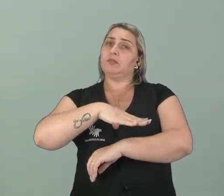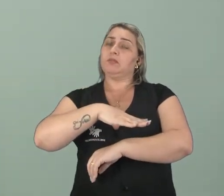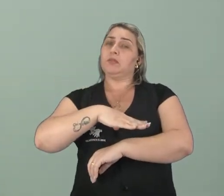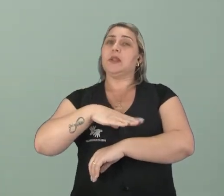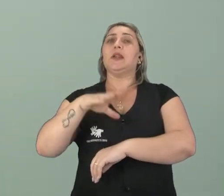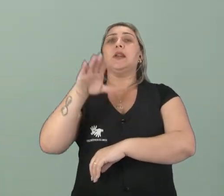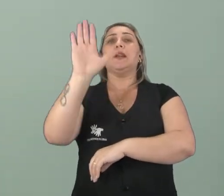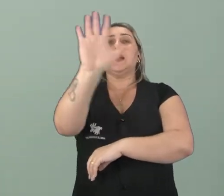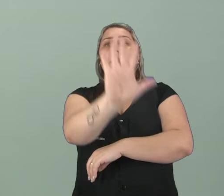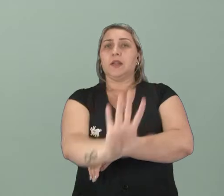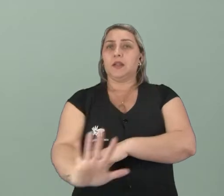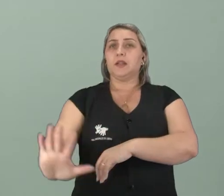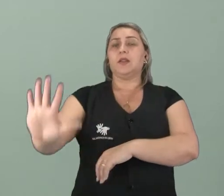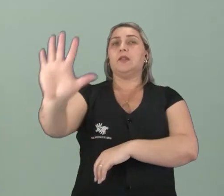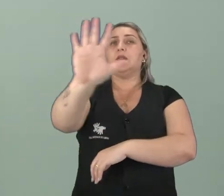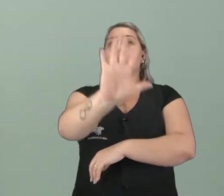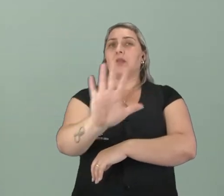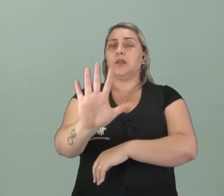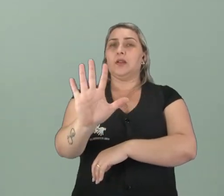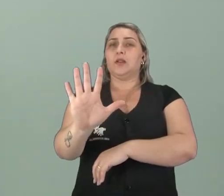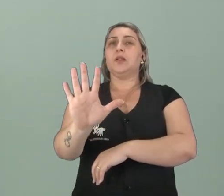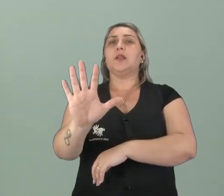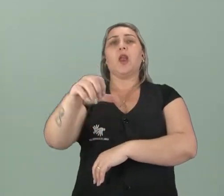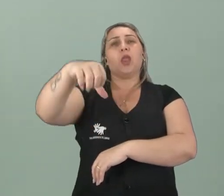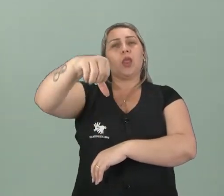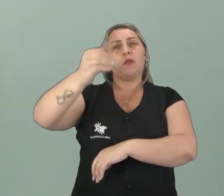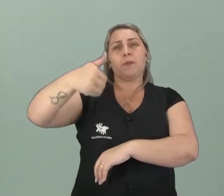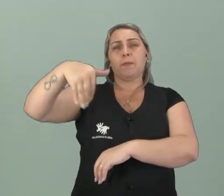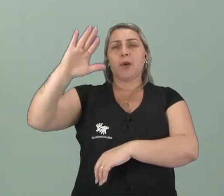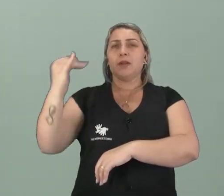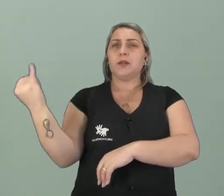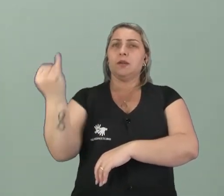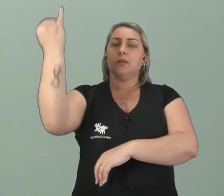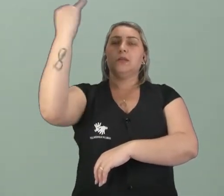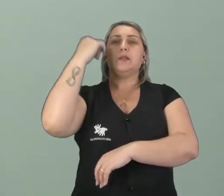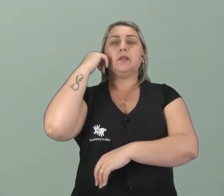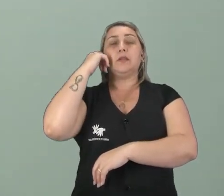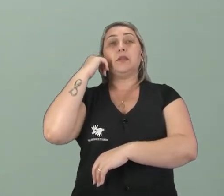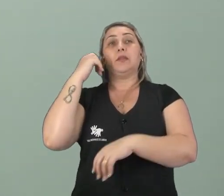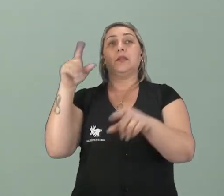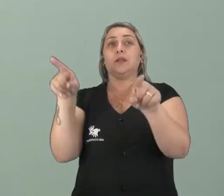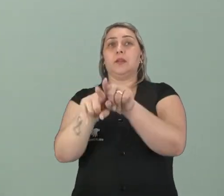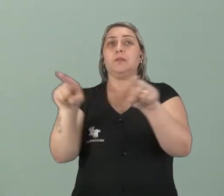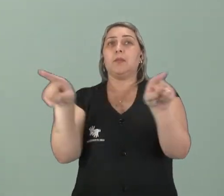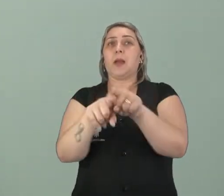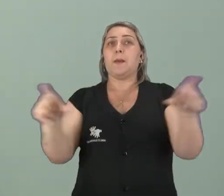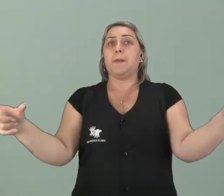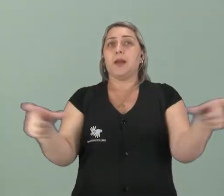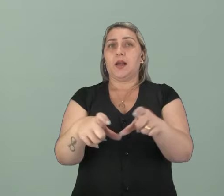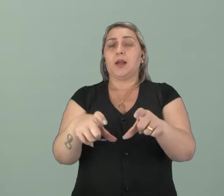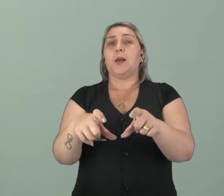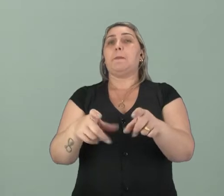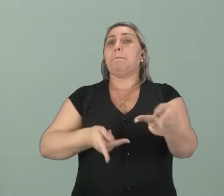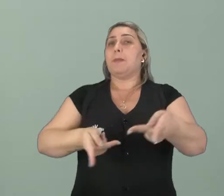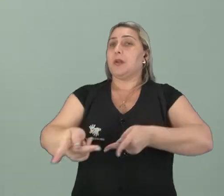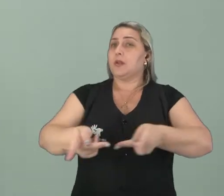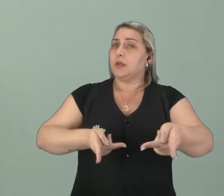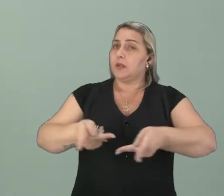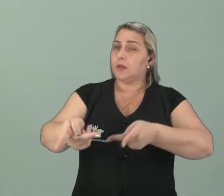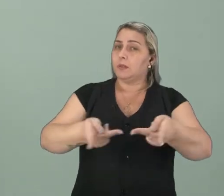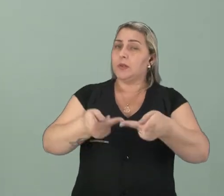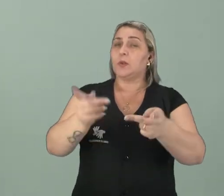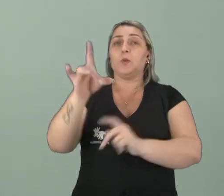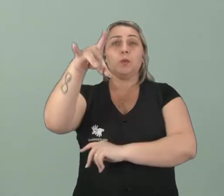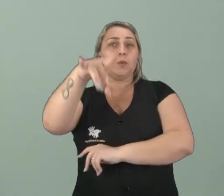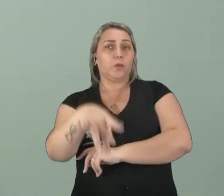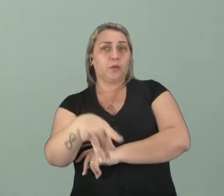metrópoles nacionais que inicialmente eram 9, as 9 mais importantes. E também a pequena aplicação de planejamento.